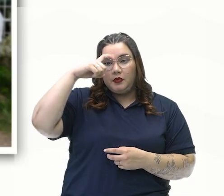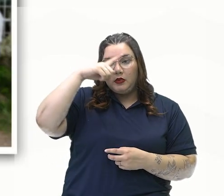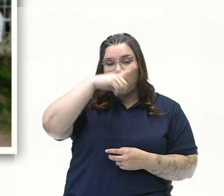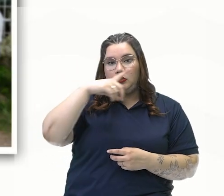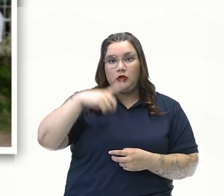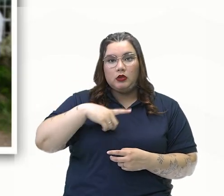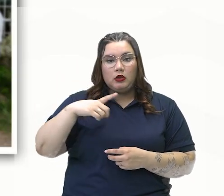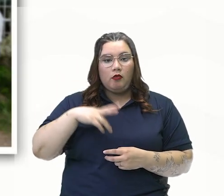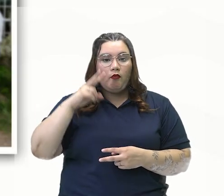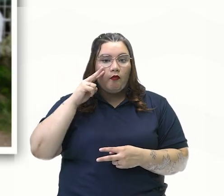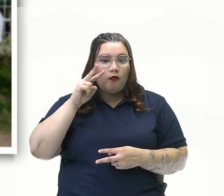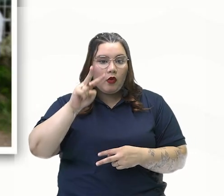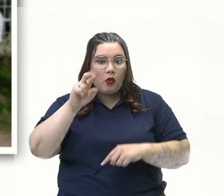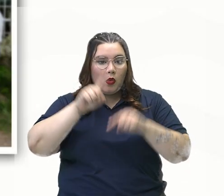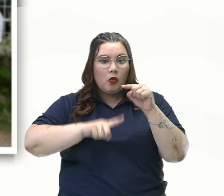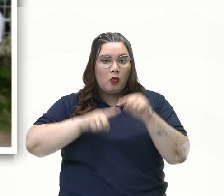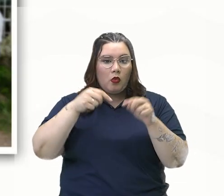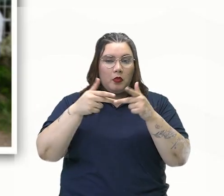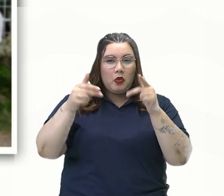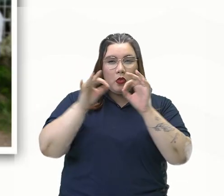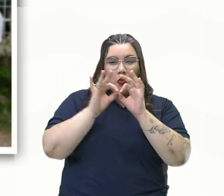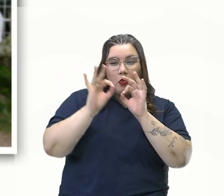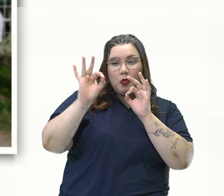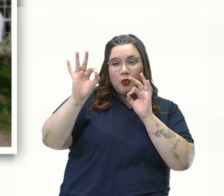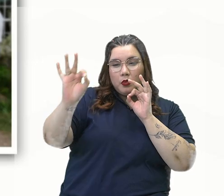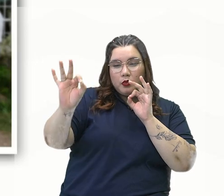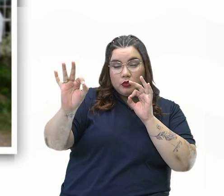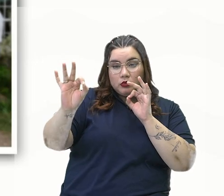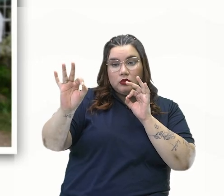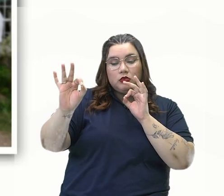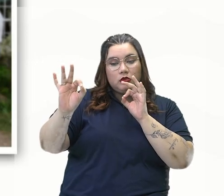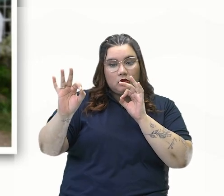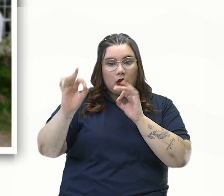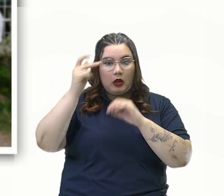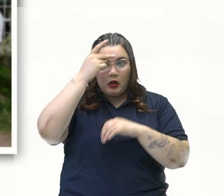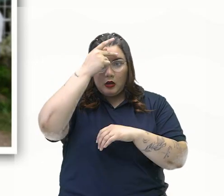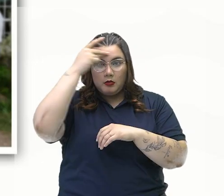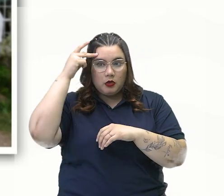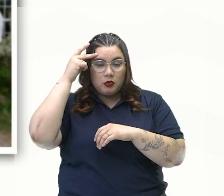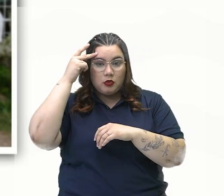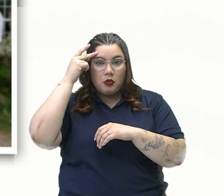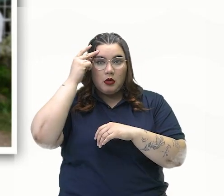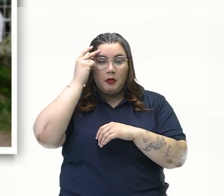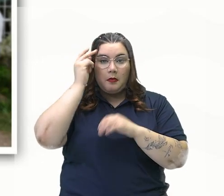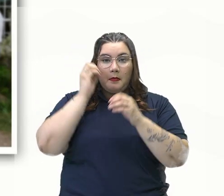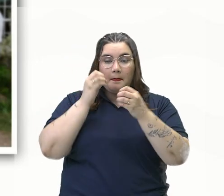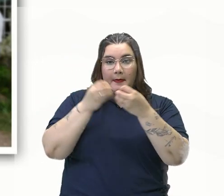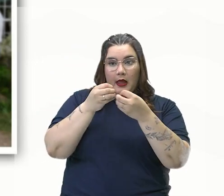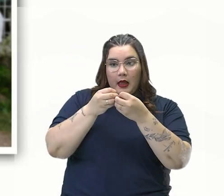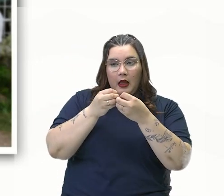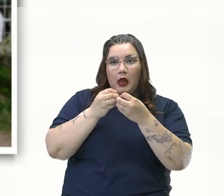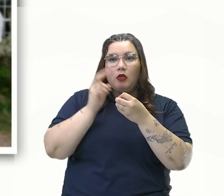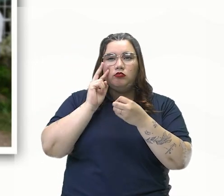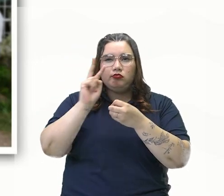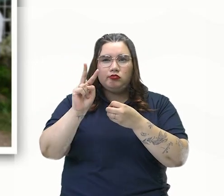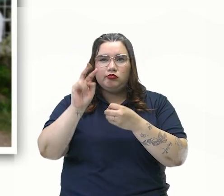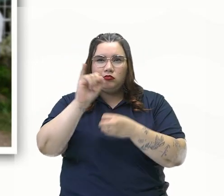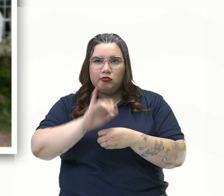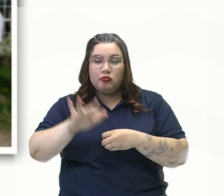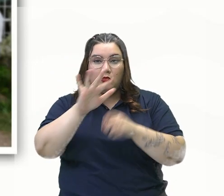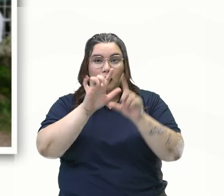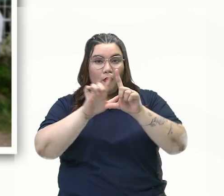nós temos de enxergar objetos distantes. Veja que as pessoas que estão mais próximos até estão com uma imagem